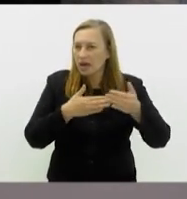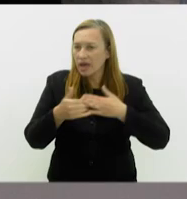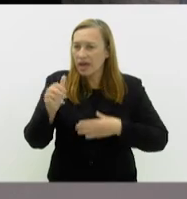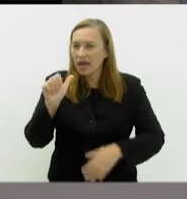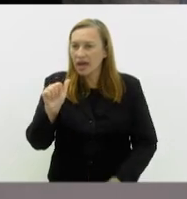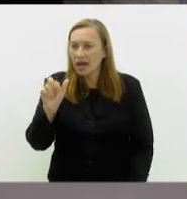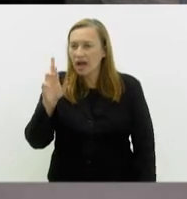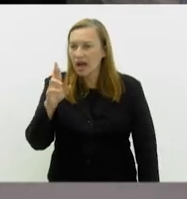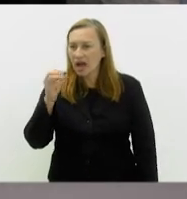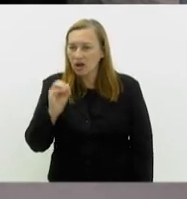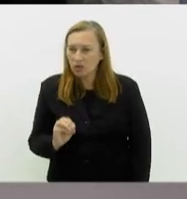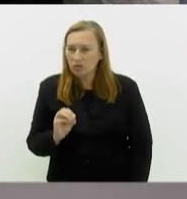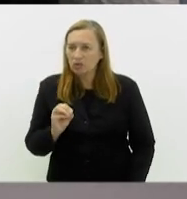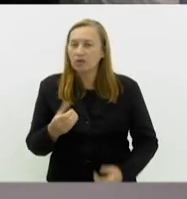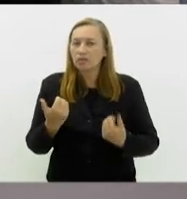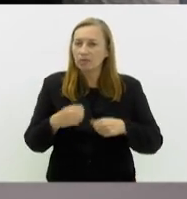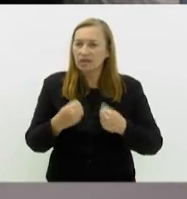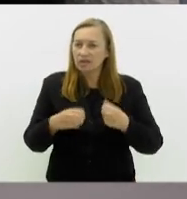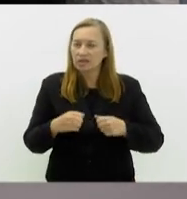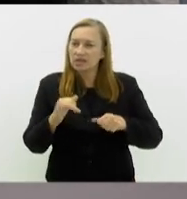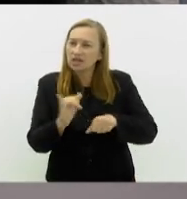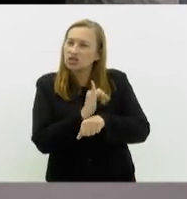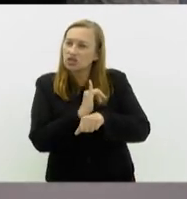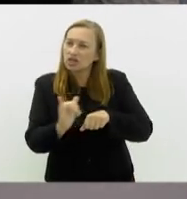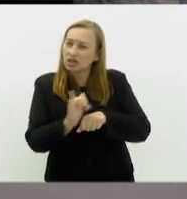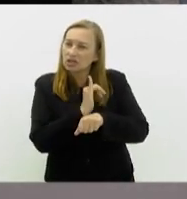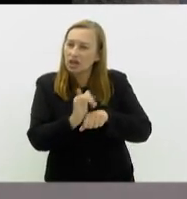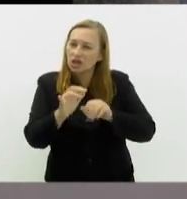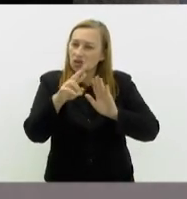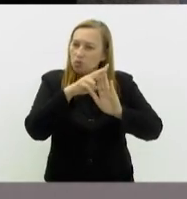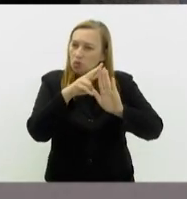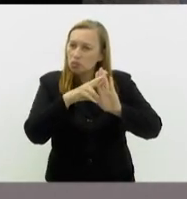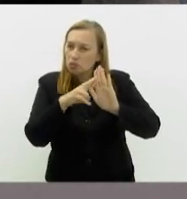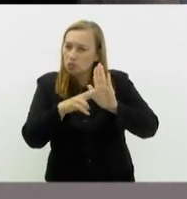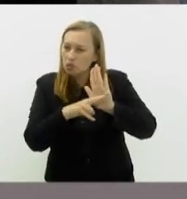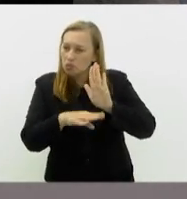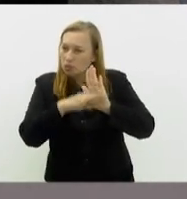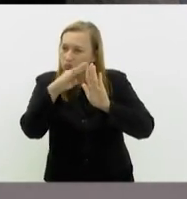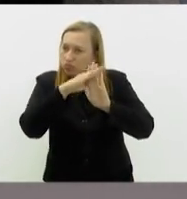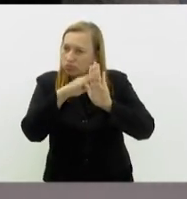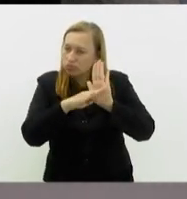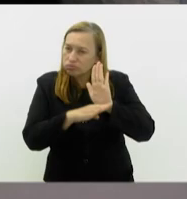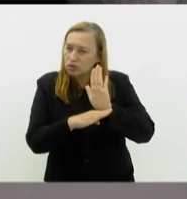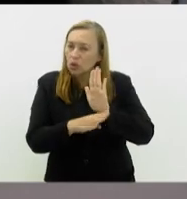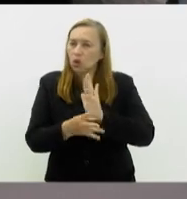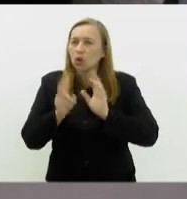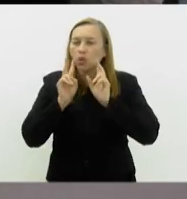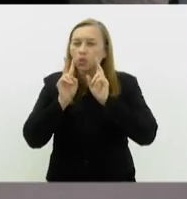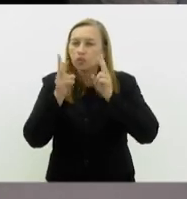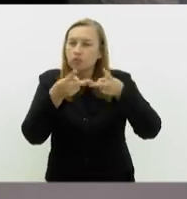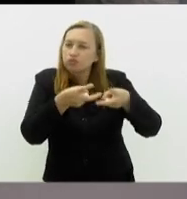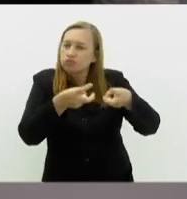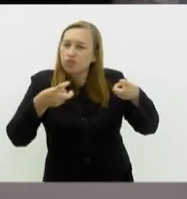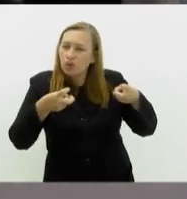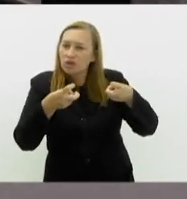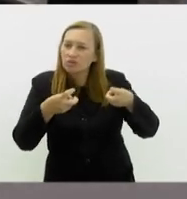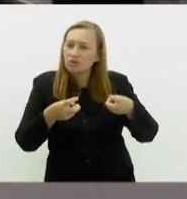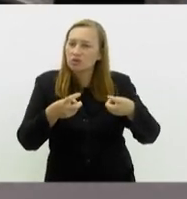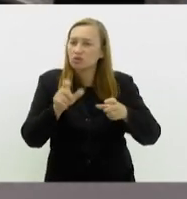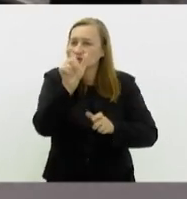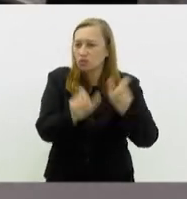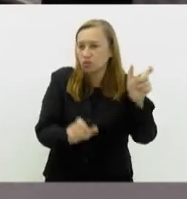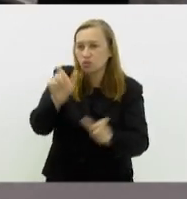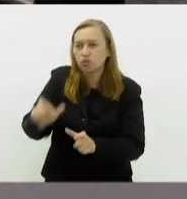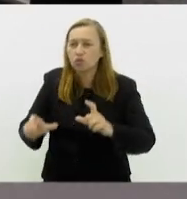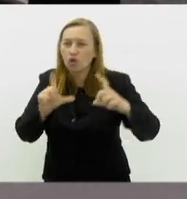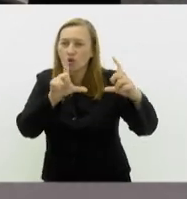contemplar métodos exclusivos de reconhecimento de pessoas e coisas a incluindo reconhecimento